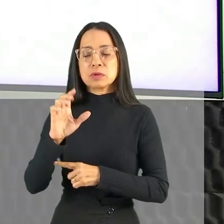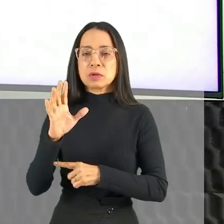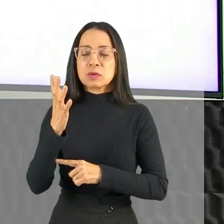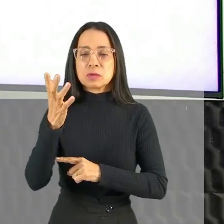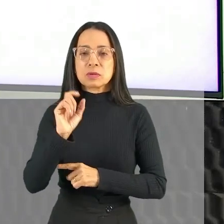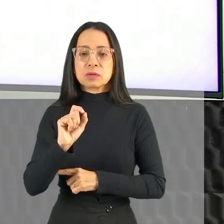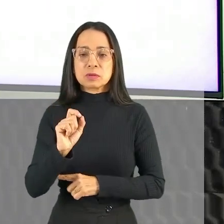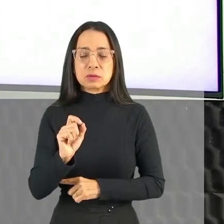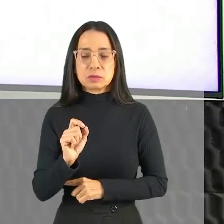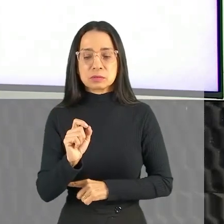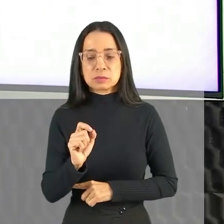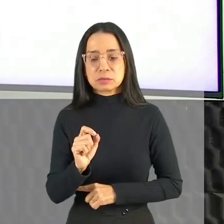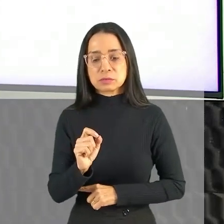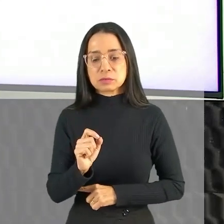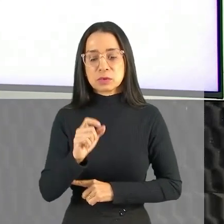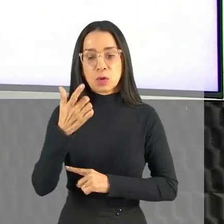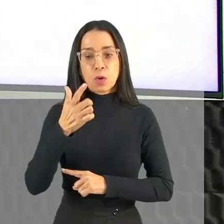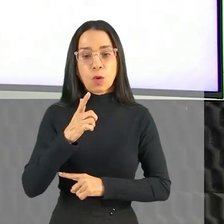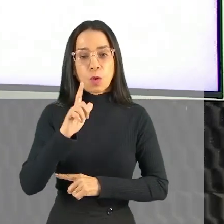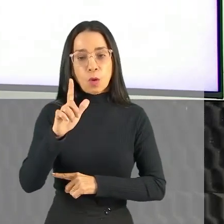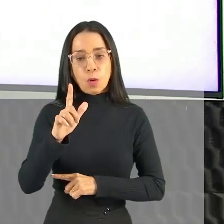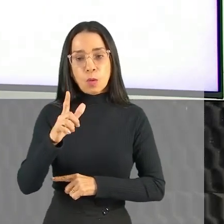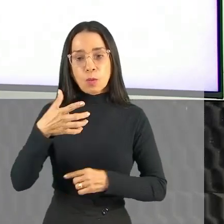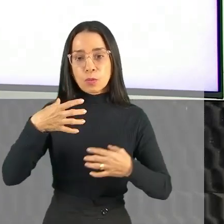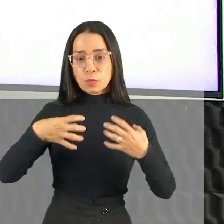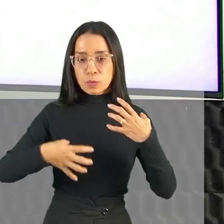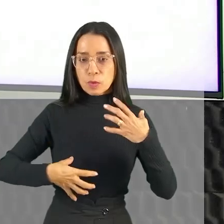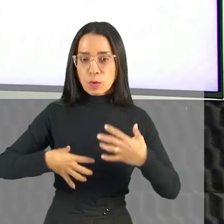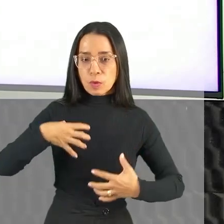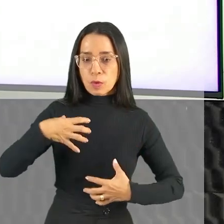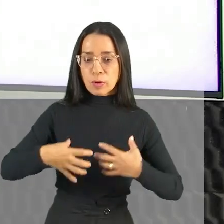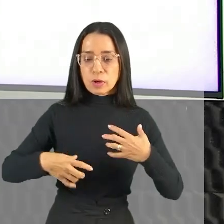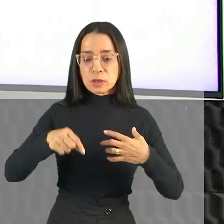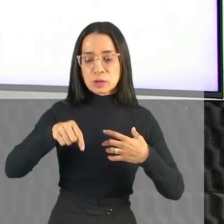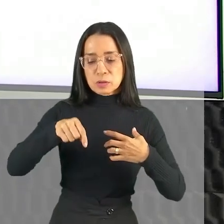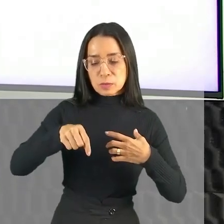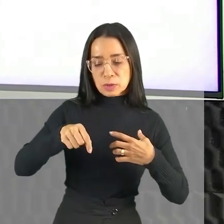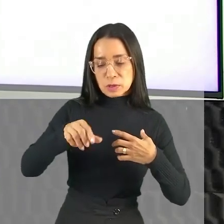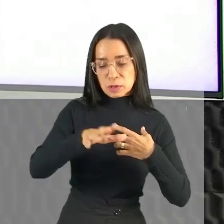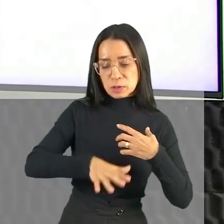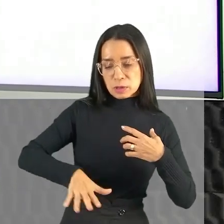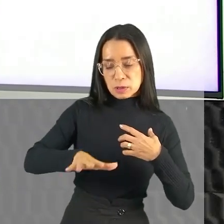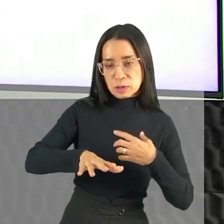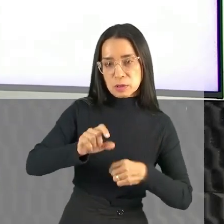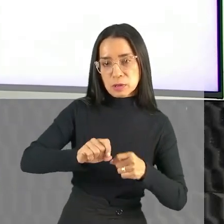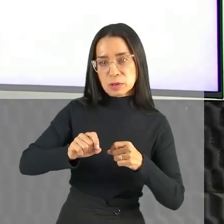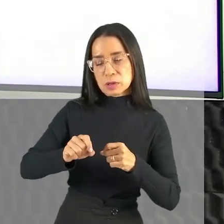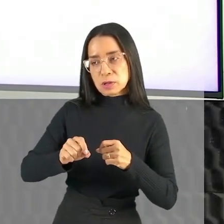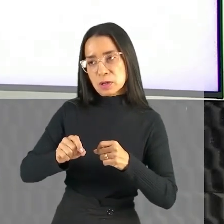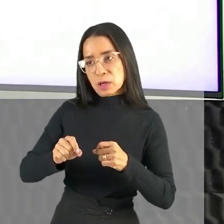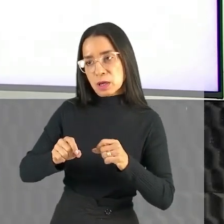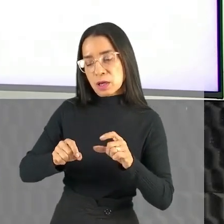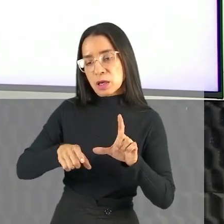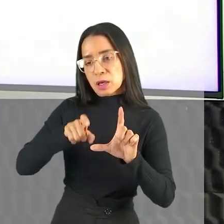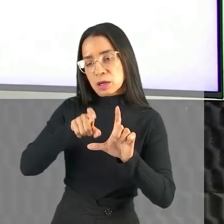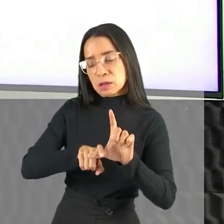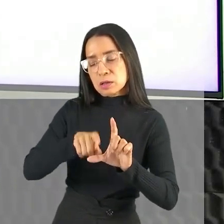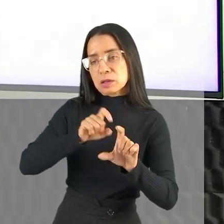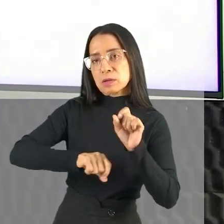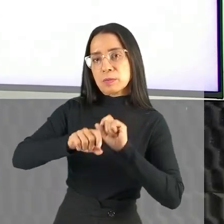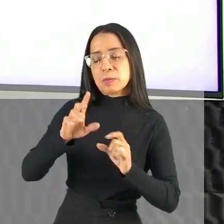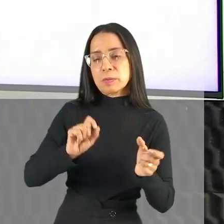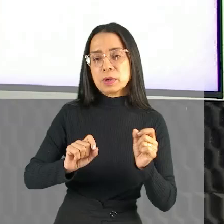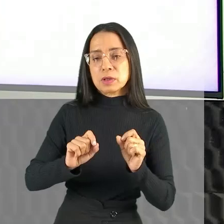leva a outros organismos que estão ali naquele corpo d'água, que dependem de luz, que dependem de toda a dinâmica